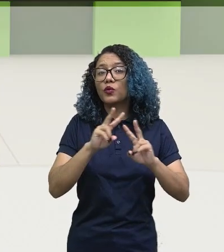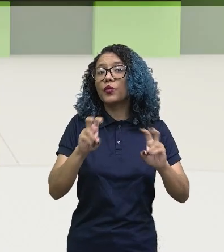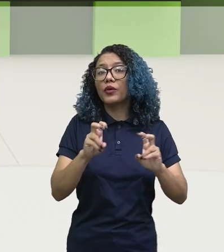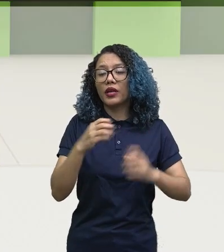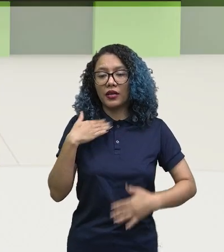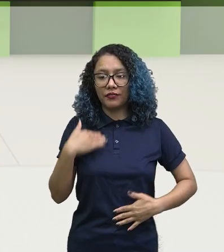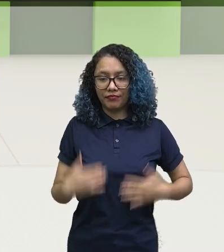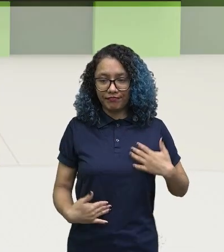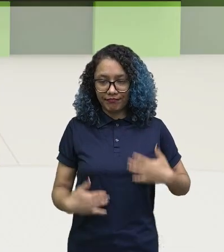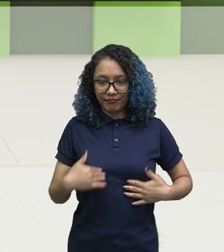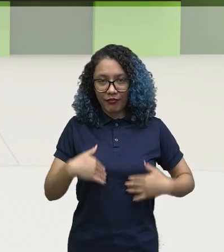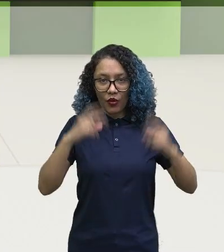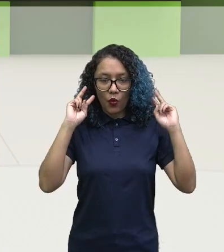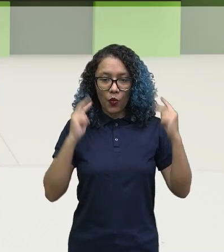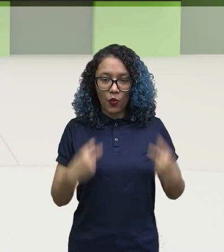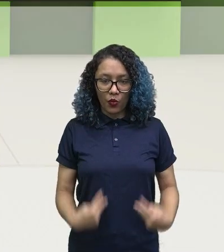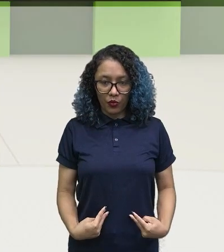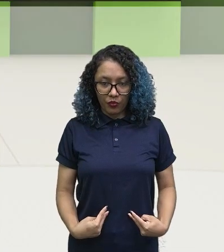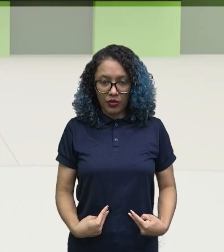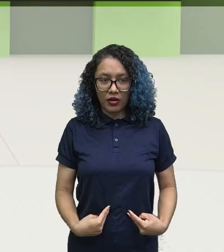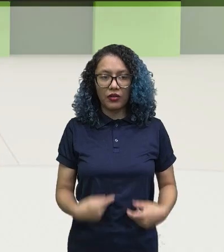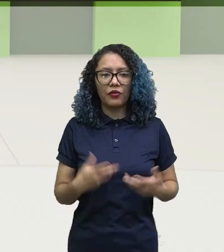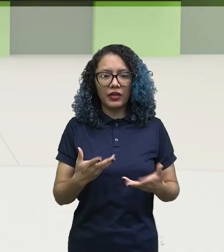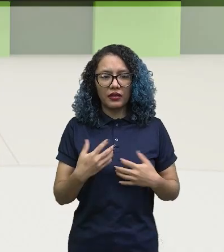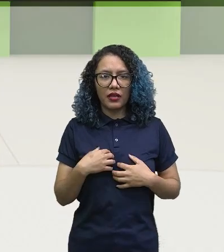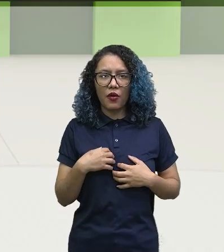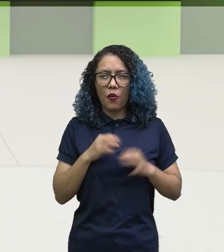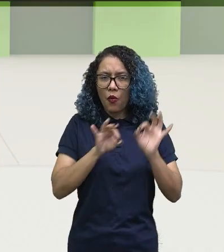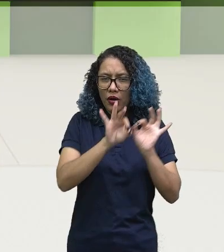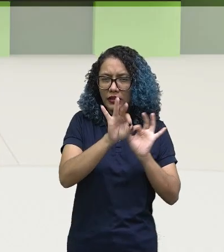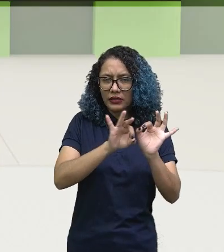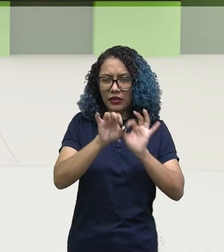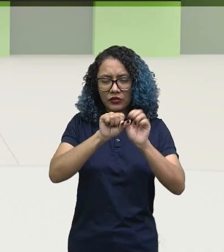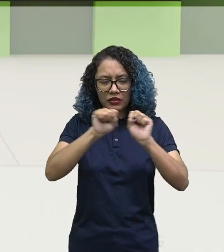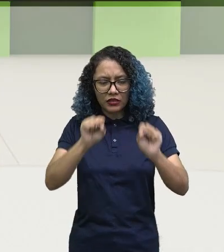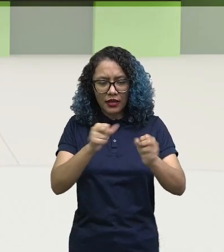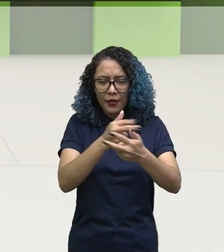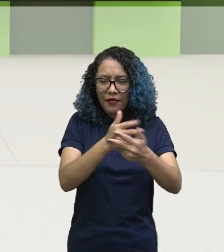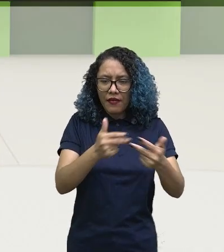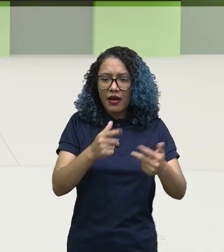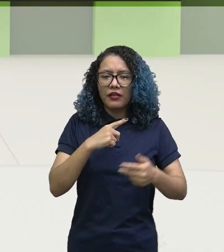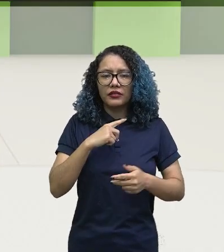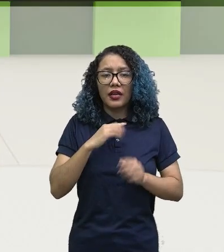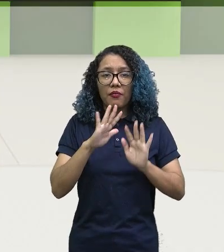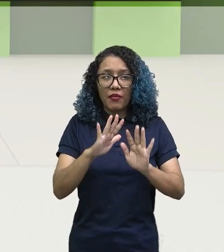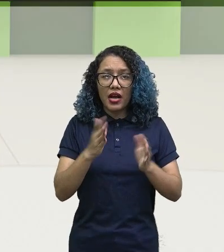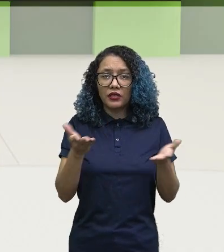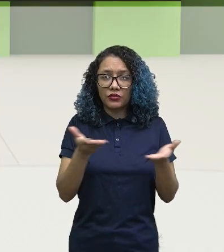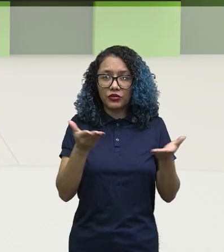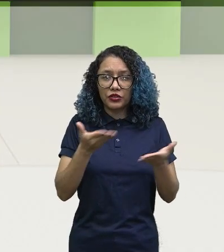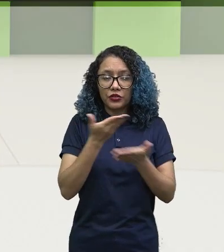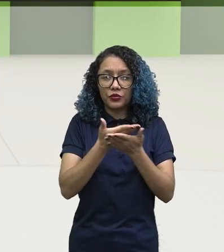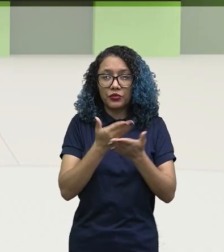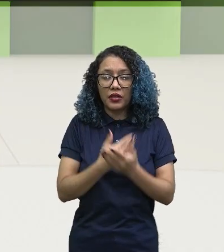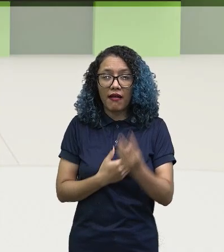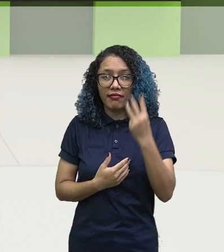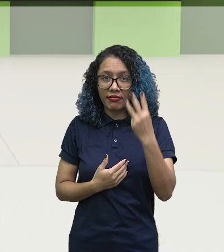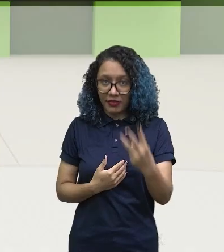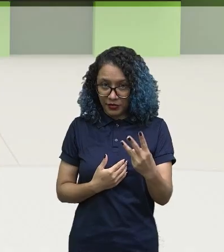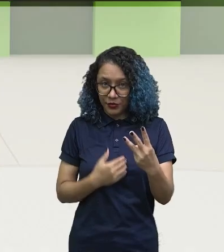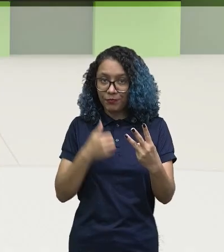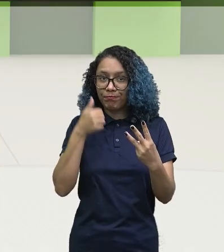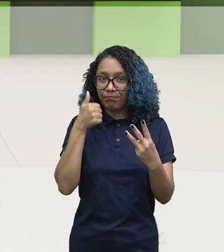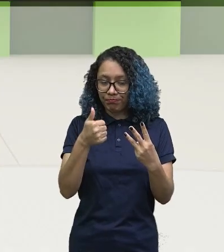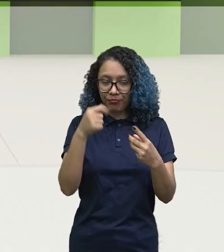nosso corpo ele é dividido ali em diversos sistemas. Só que nessa aula a gente vai falar de 3 sistemas ali